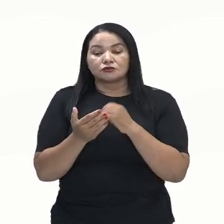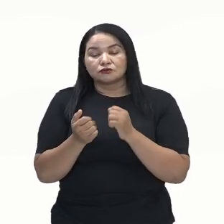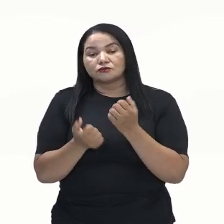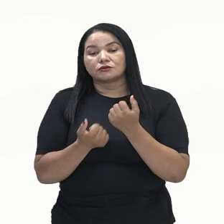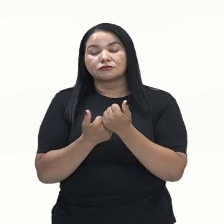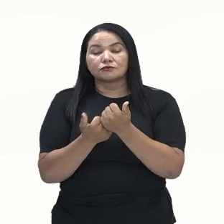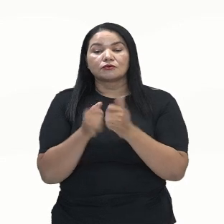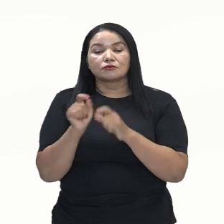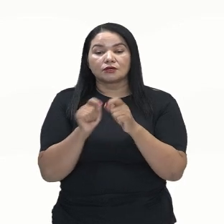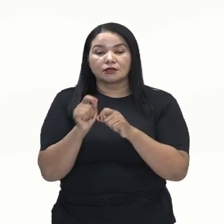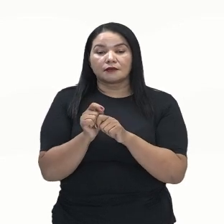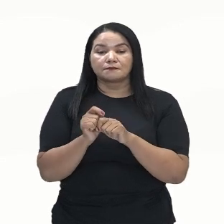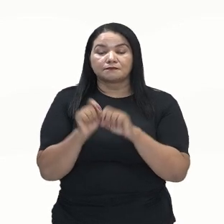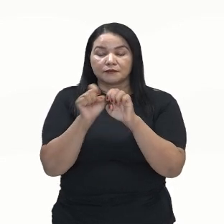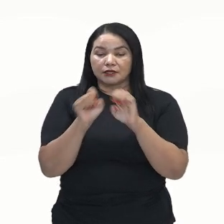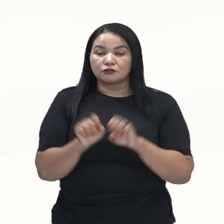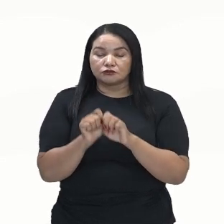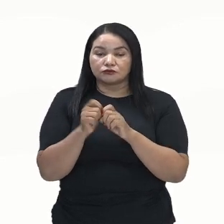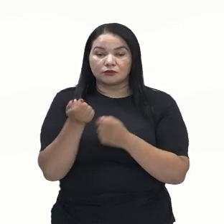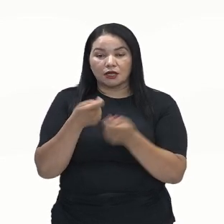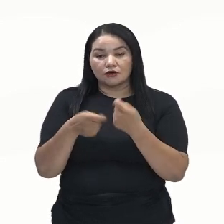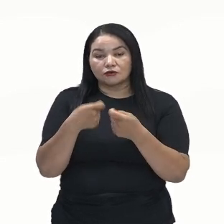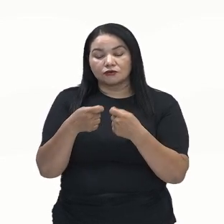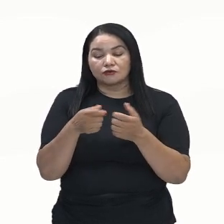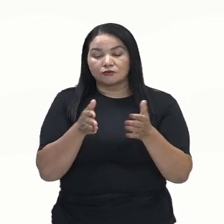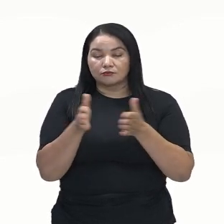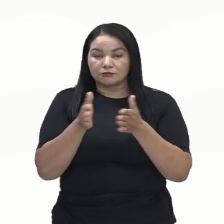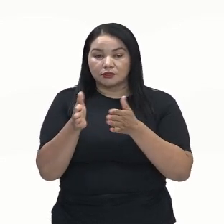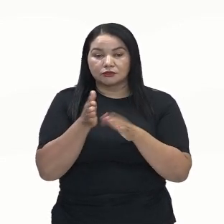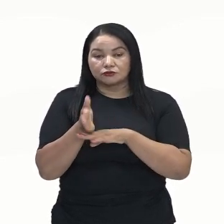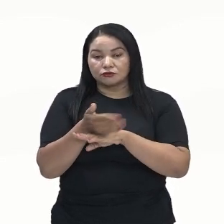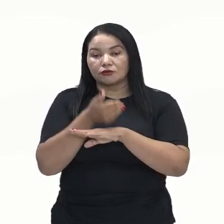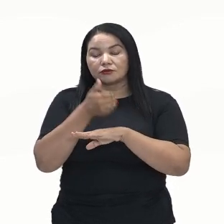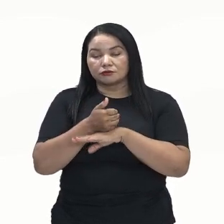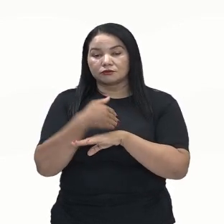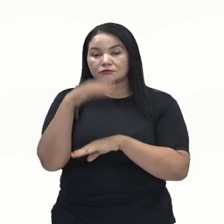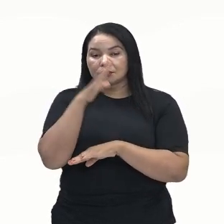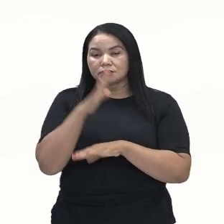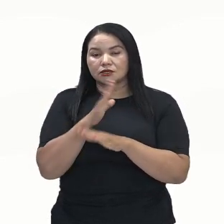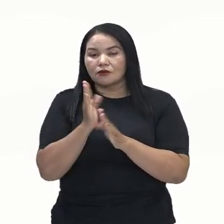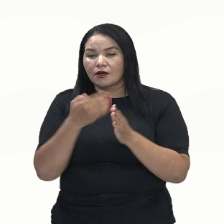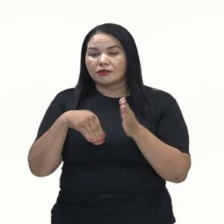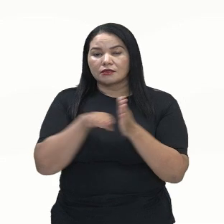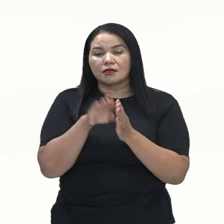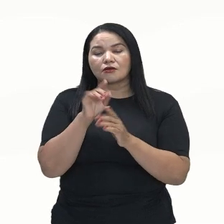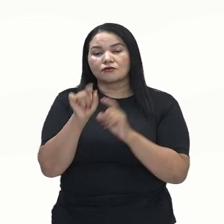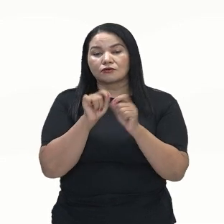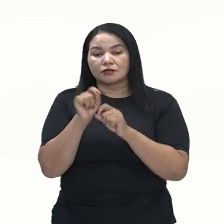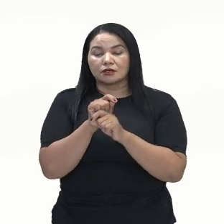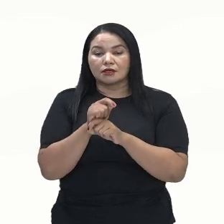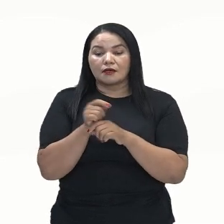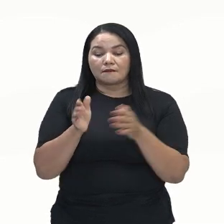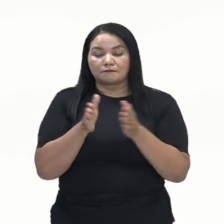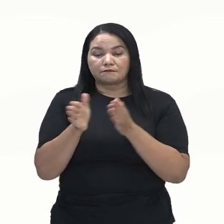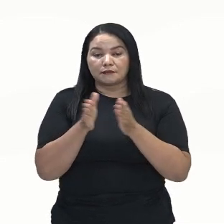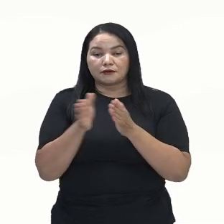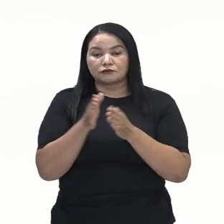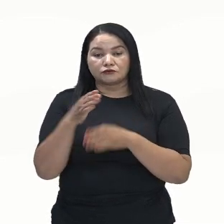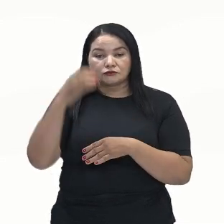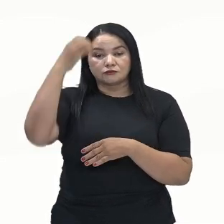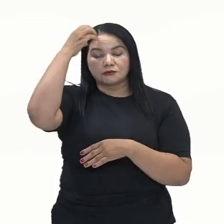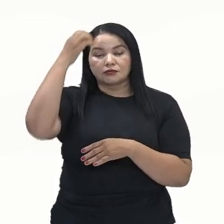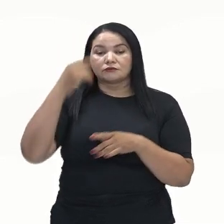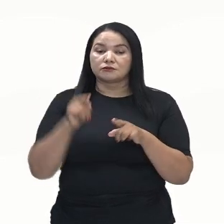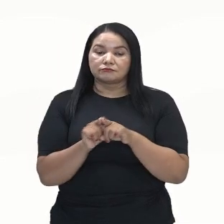a estrutura econômica do período colonial no Brasil até o período imperial, certo? Então, sem